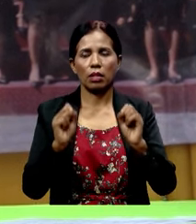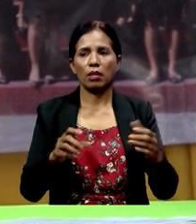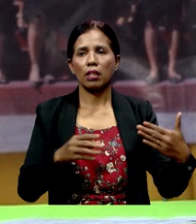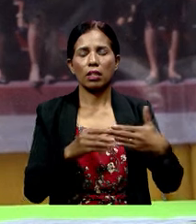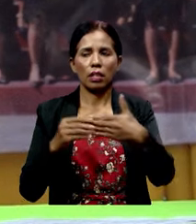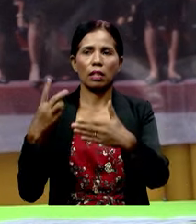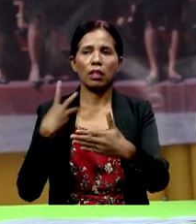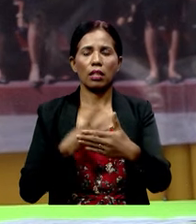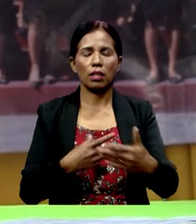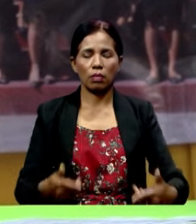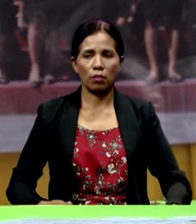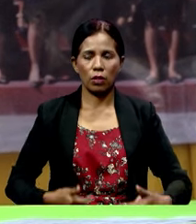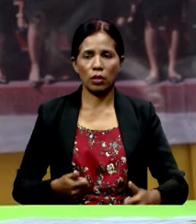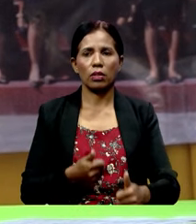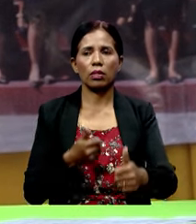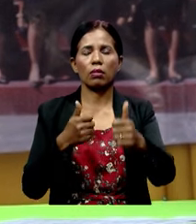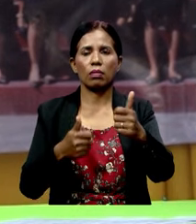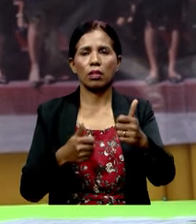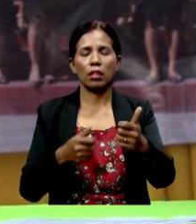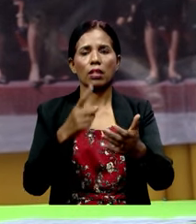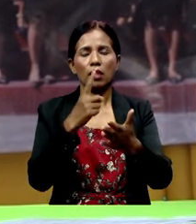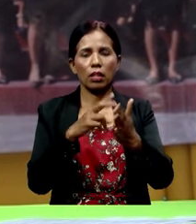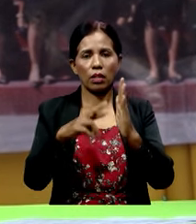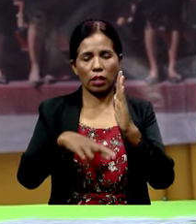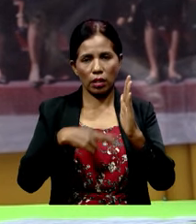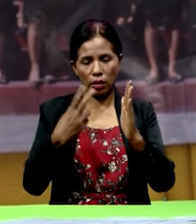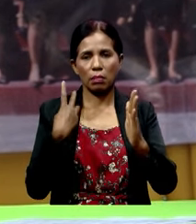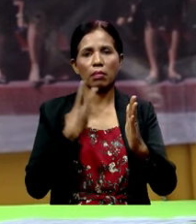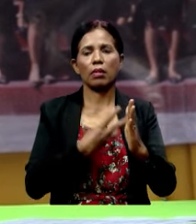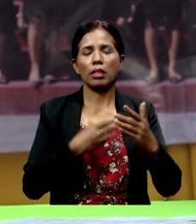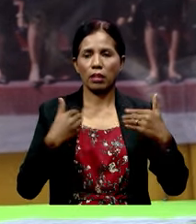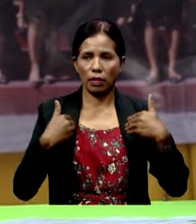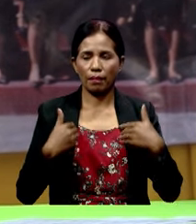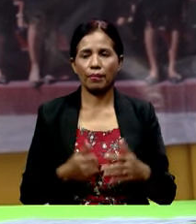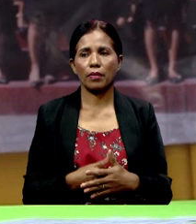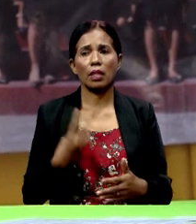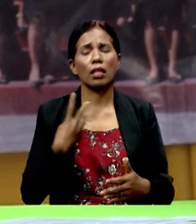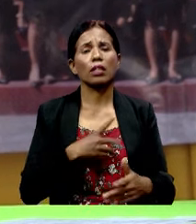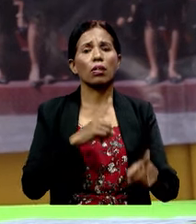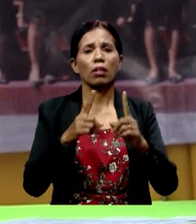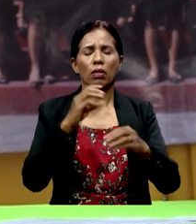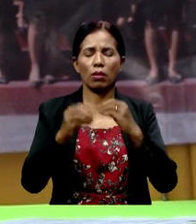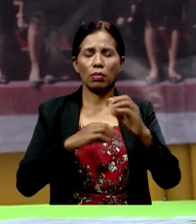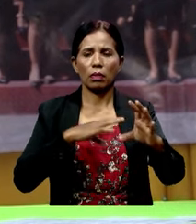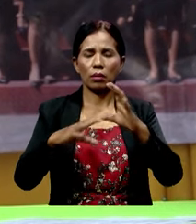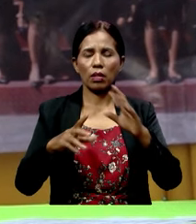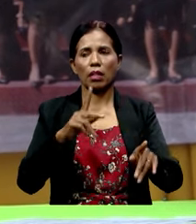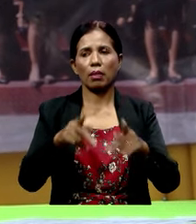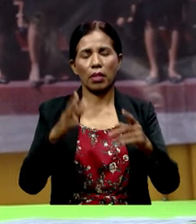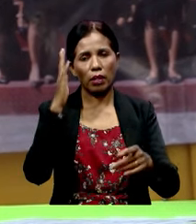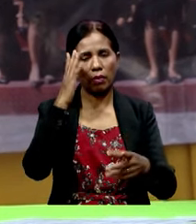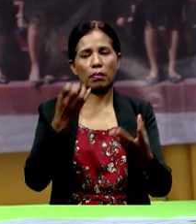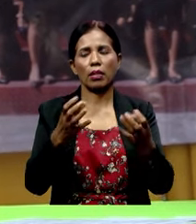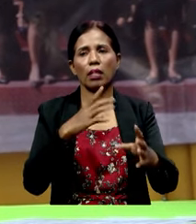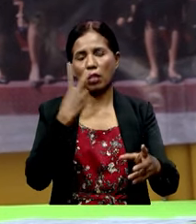ten moristu ética ni be ia ito podia kono comunicação da alvara kama no embara kliune